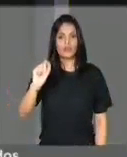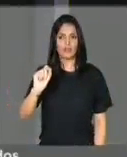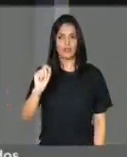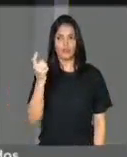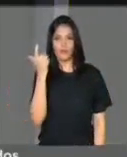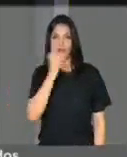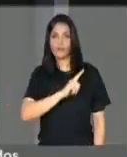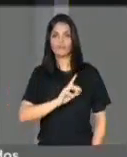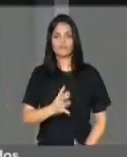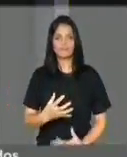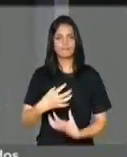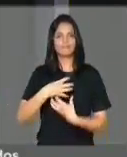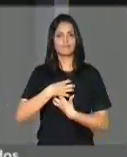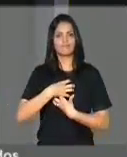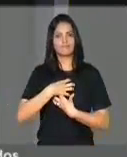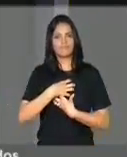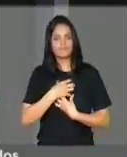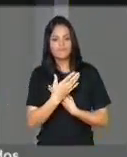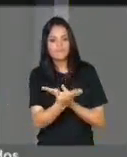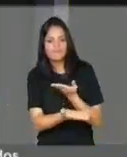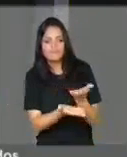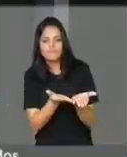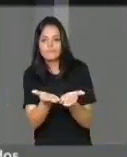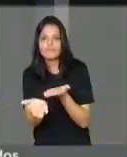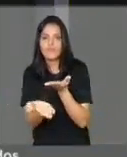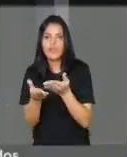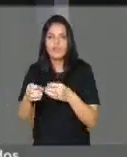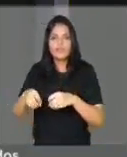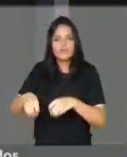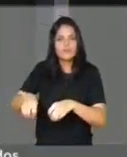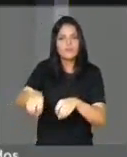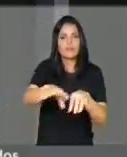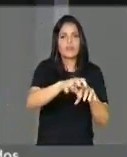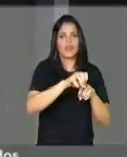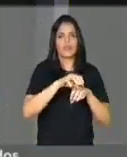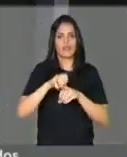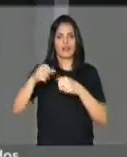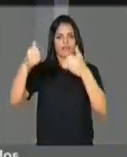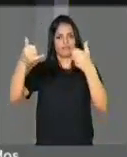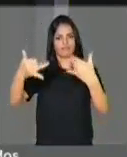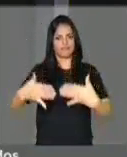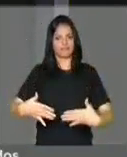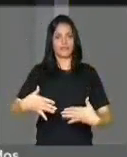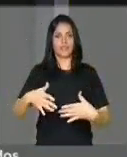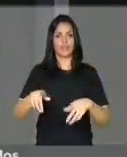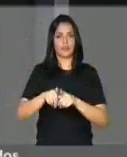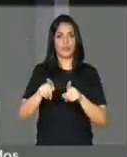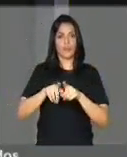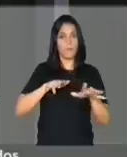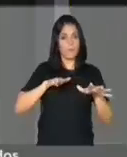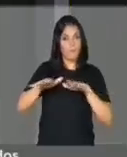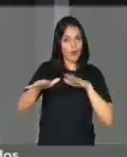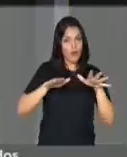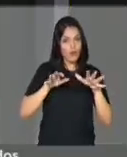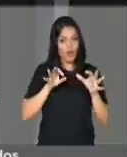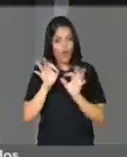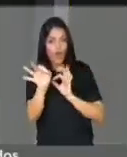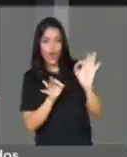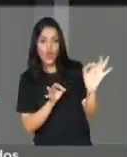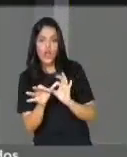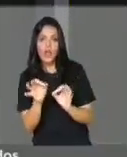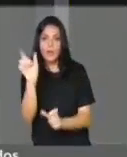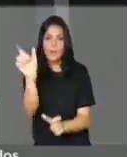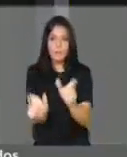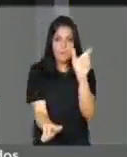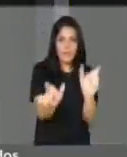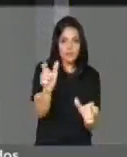consigamos sensibilizar a sociedade e que nós consigamos mobilizar aquelas